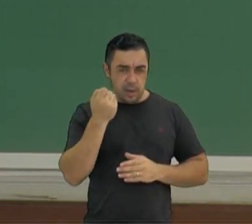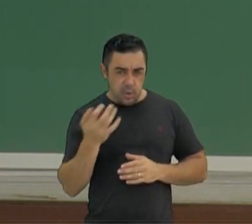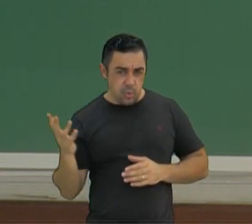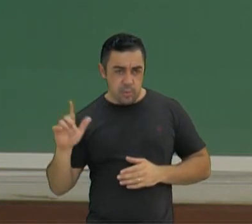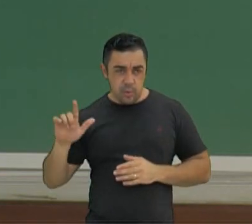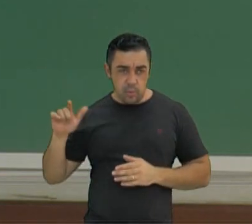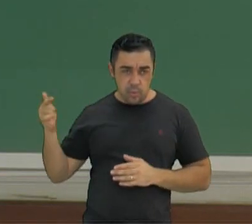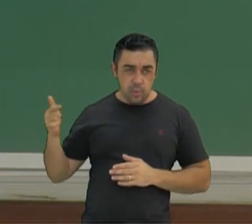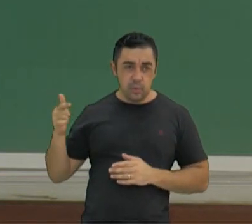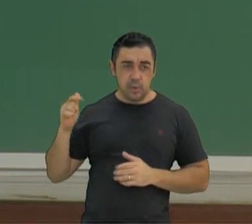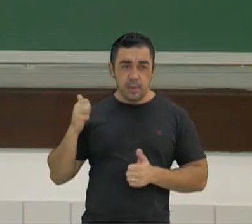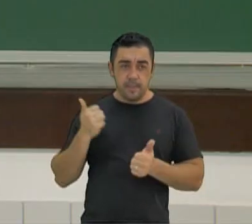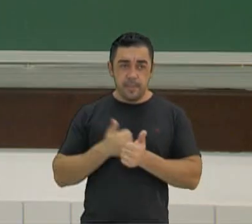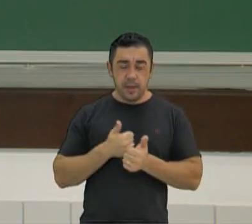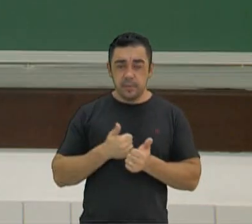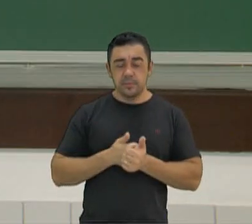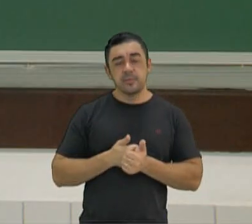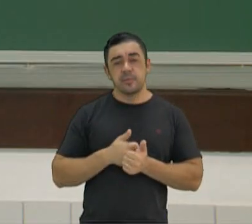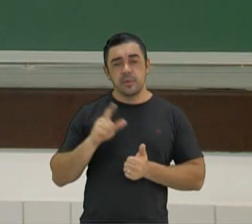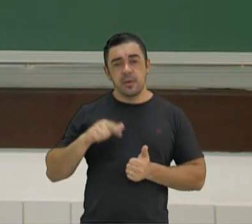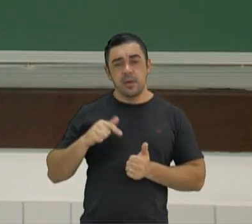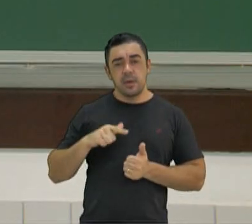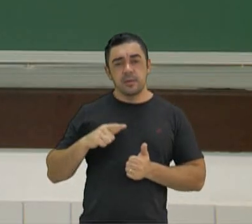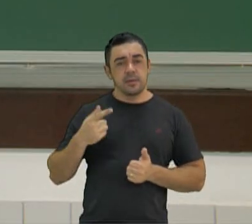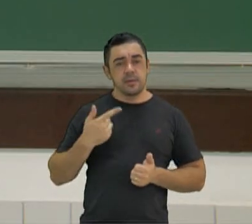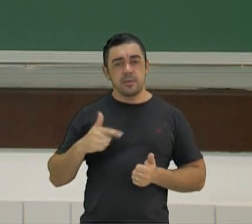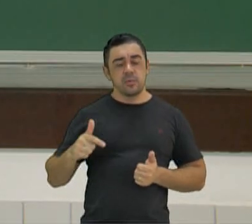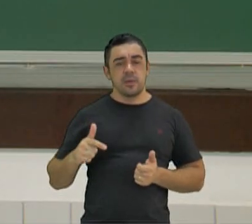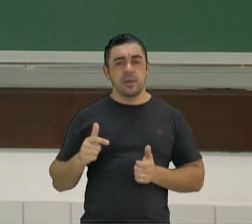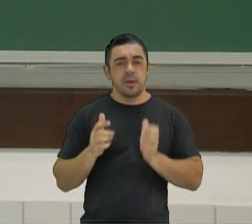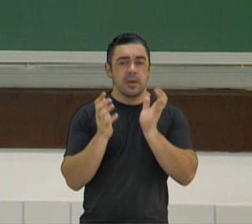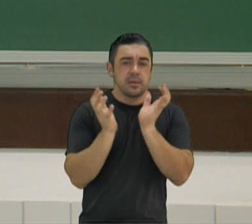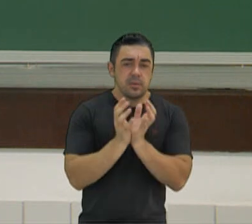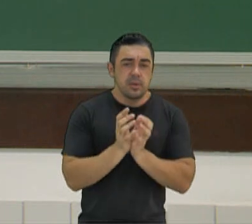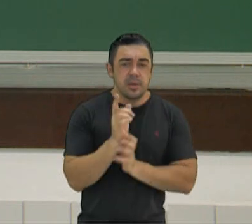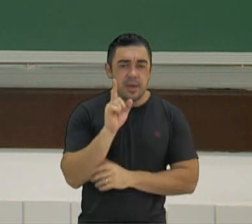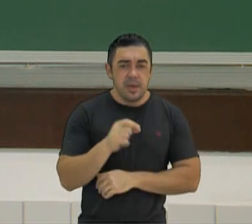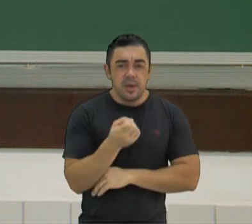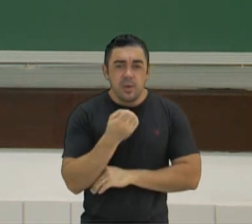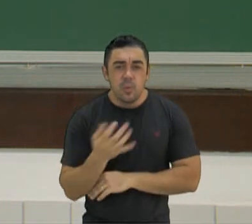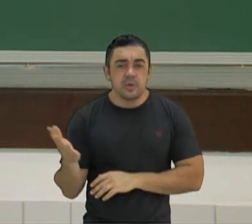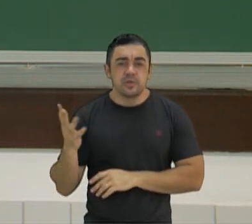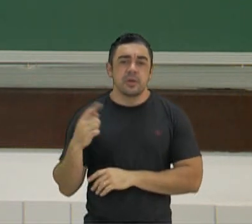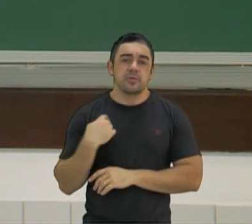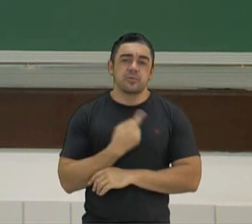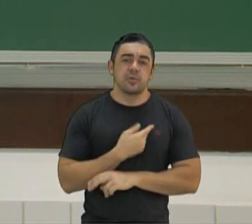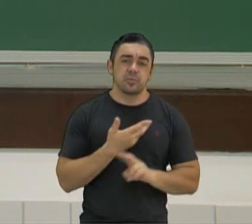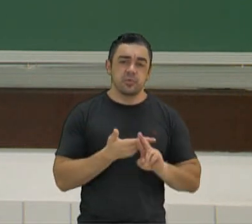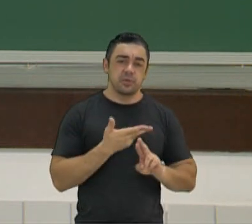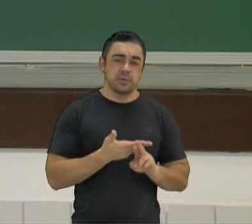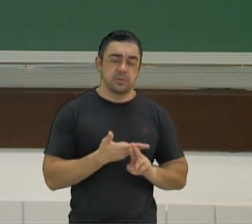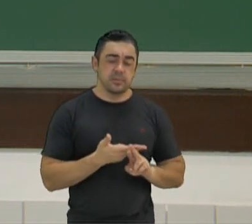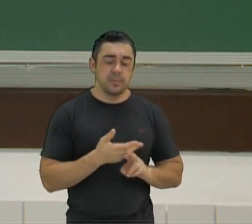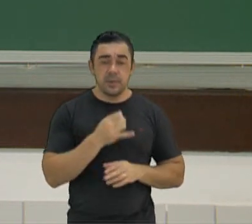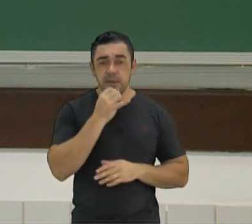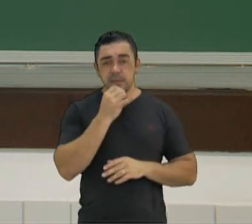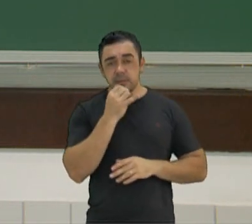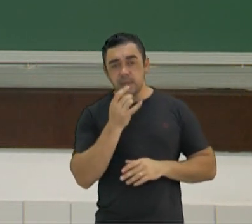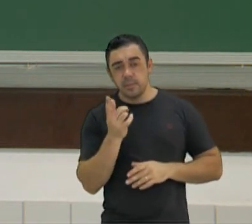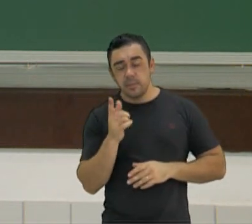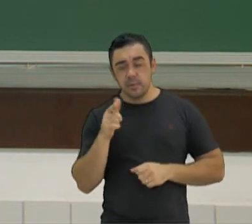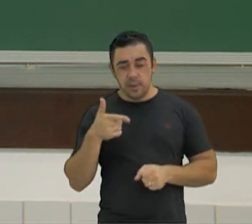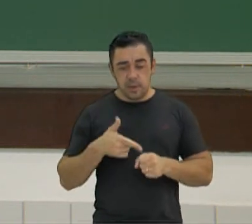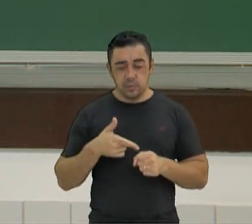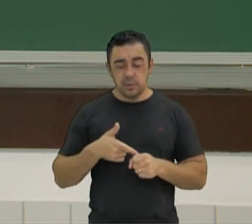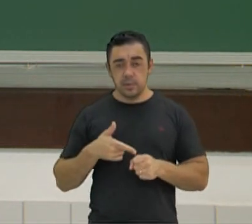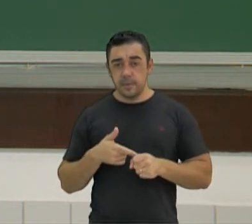já na região do pré-sal, não tem uma categorização de quantidade suficiente de algum produto, como, por exemplo, a